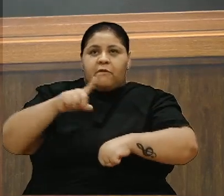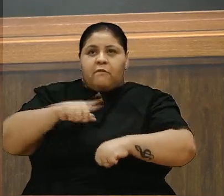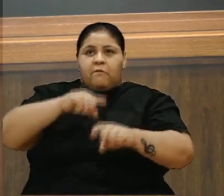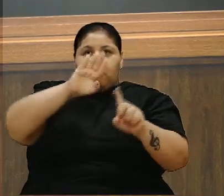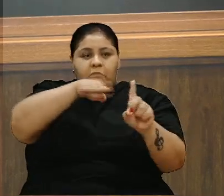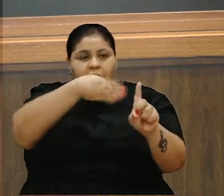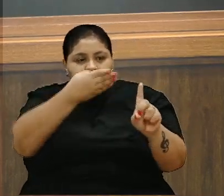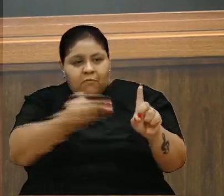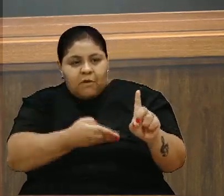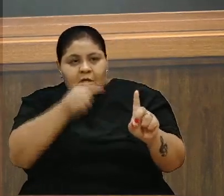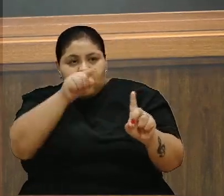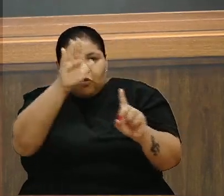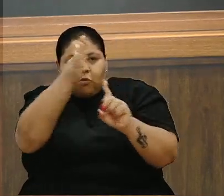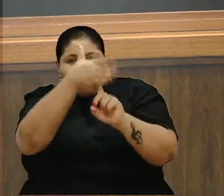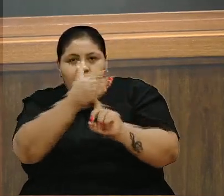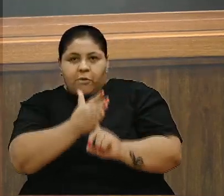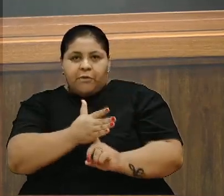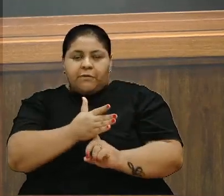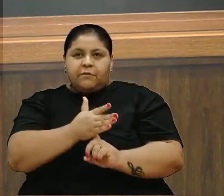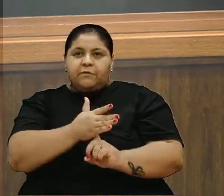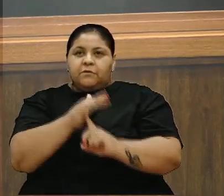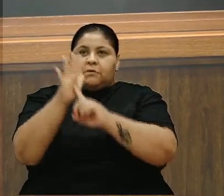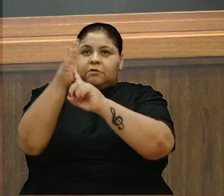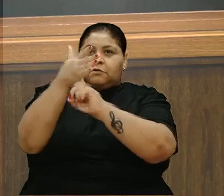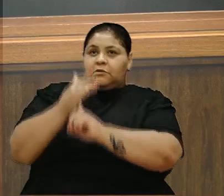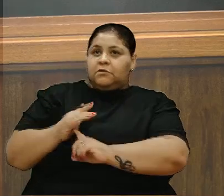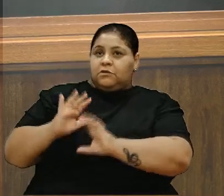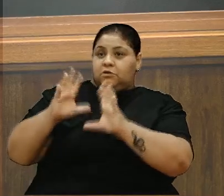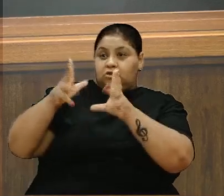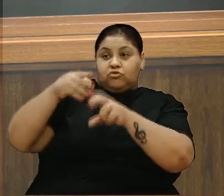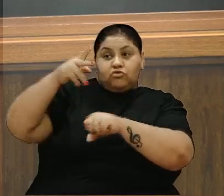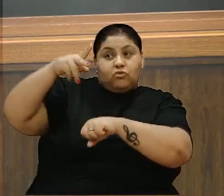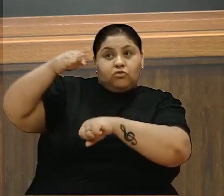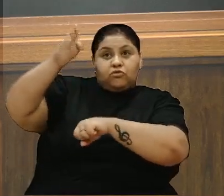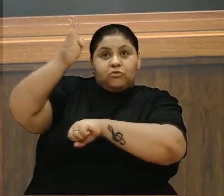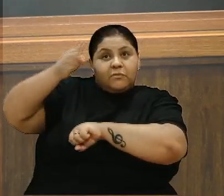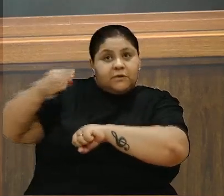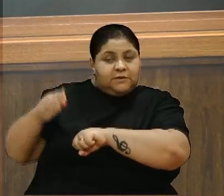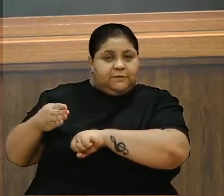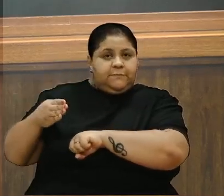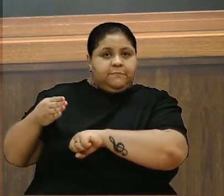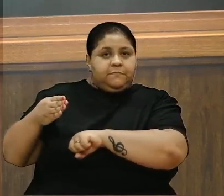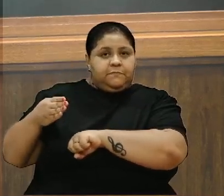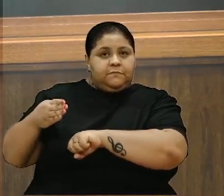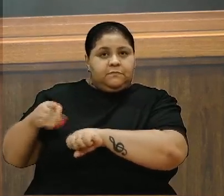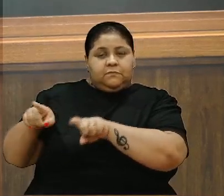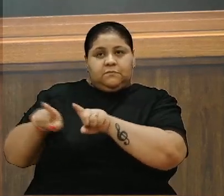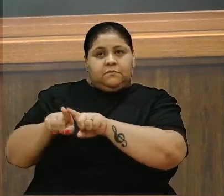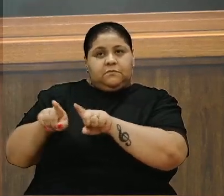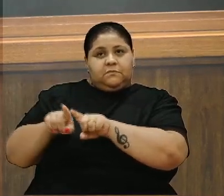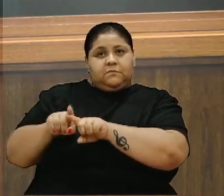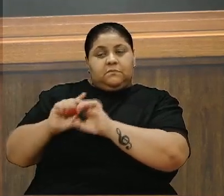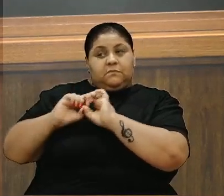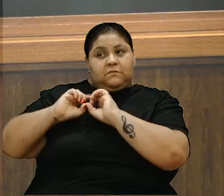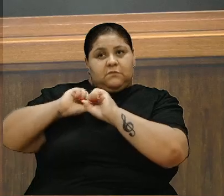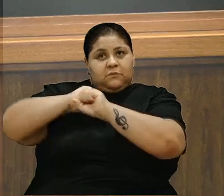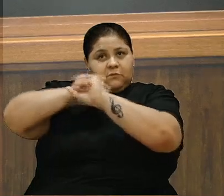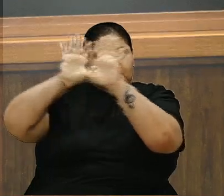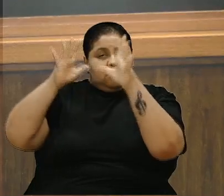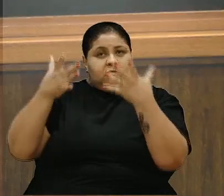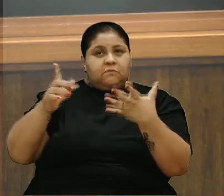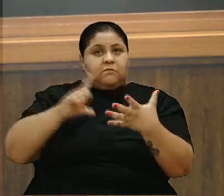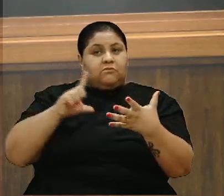a tua bandeira. E é a bandeira que é de todos os brasileiros, né? Também não vamos deixar bem claro, não dá